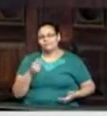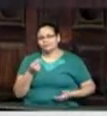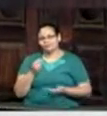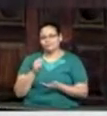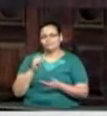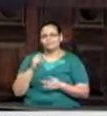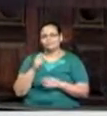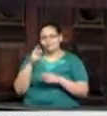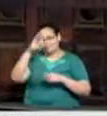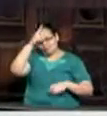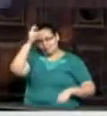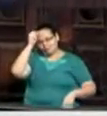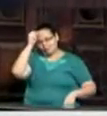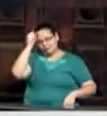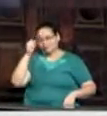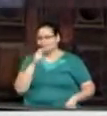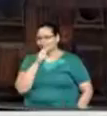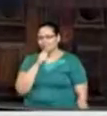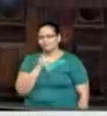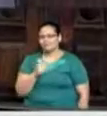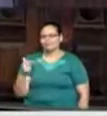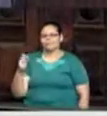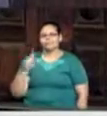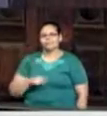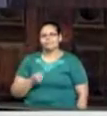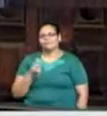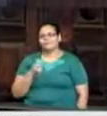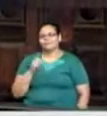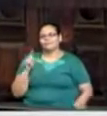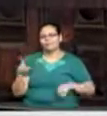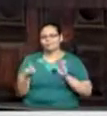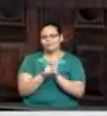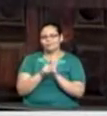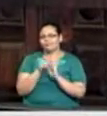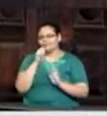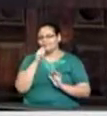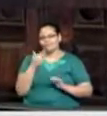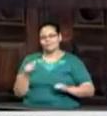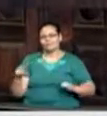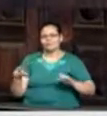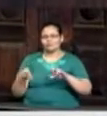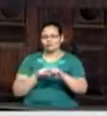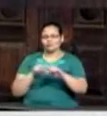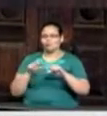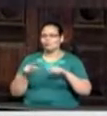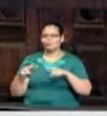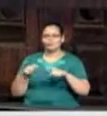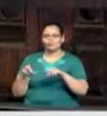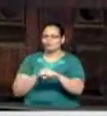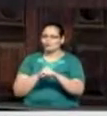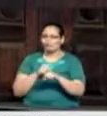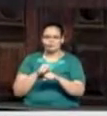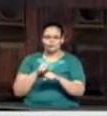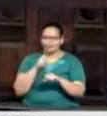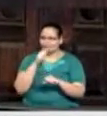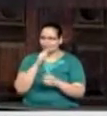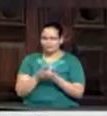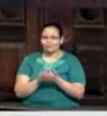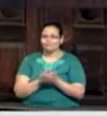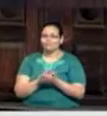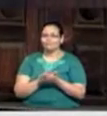que não encontra respaldo legal nenhum, não há nenhum diploma legal, muito